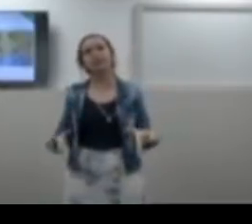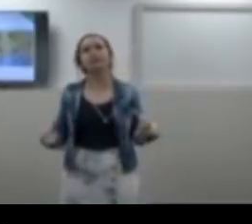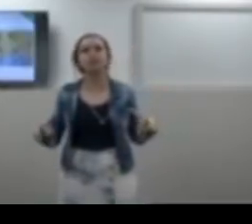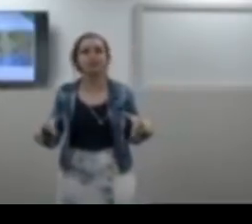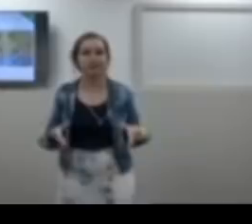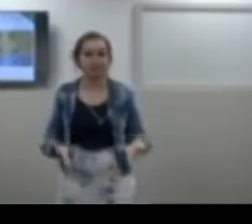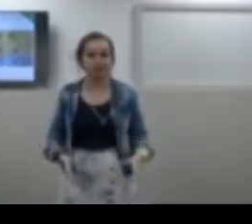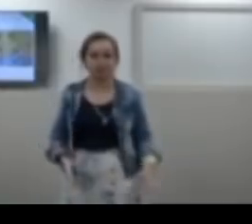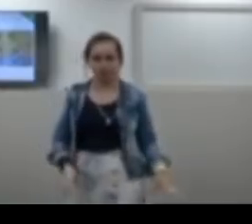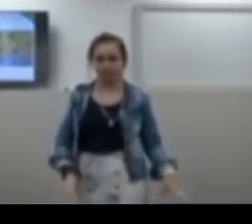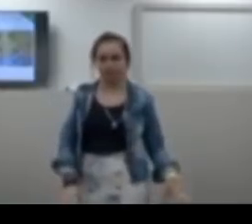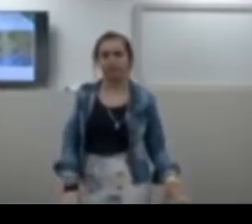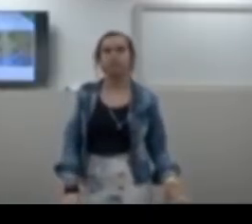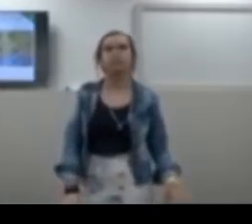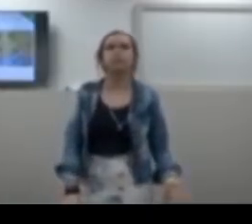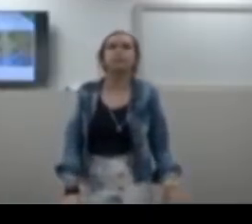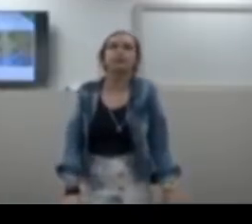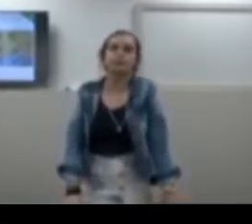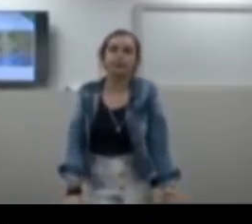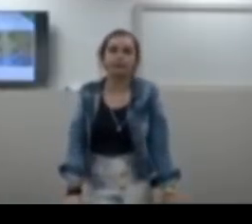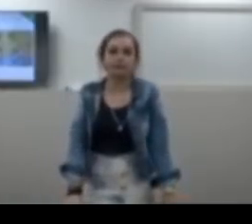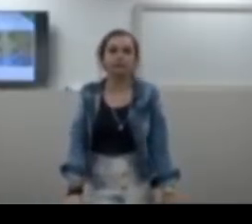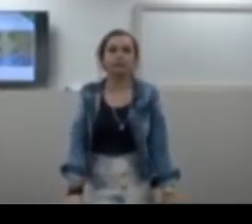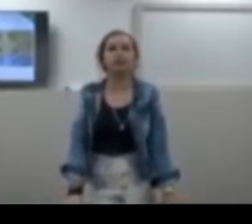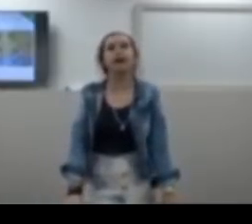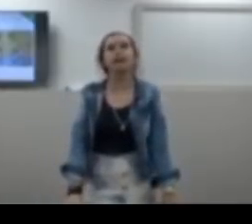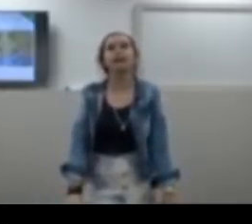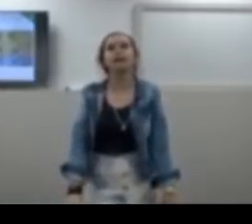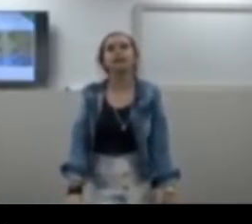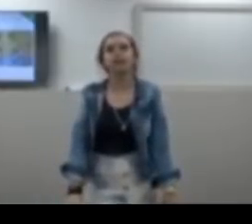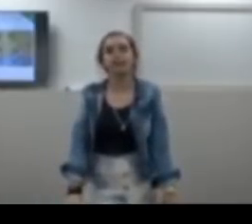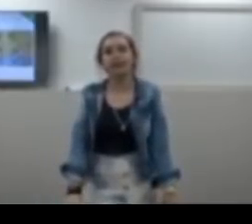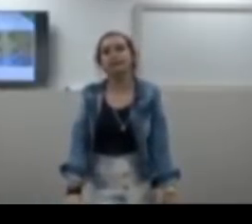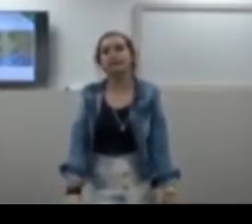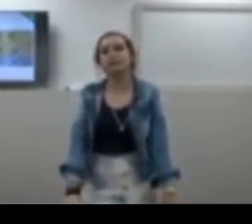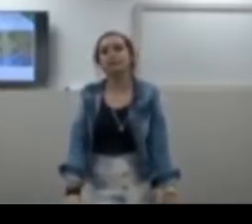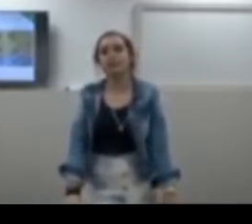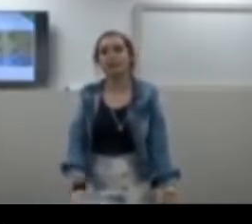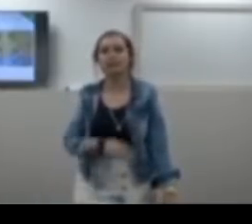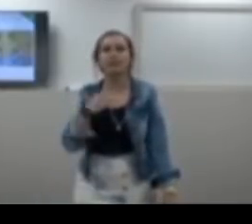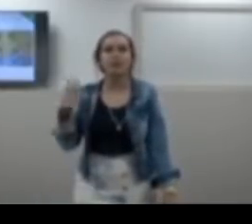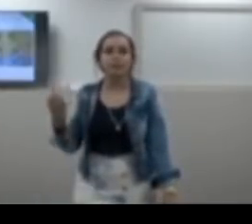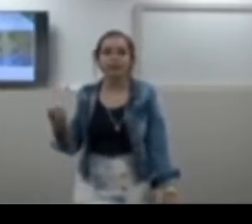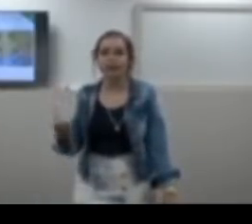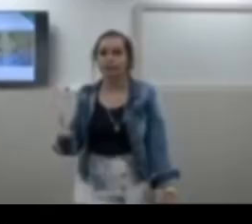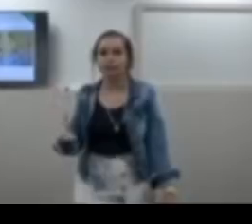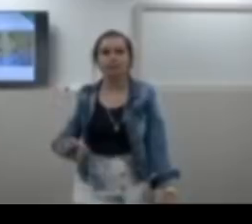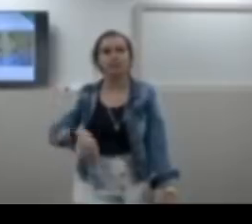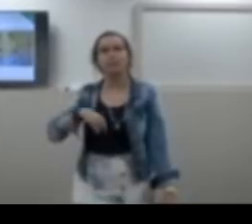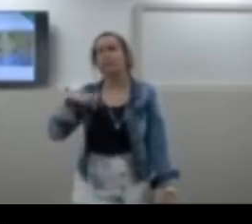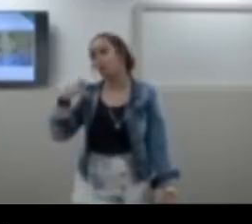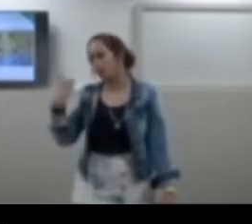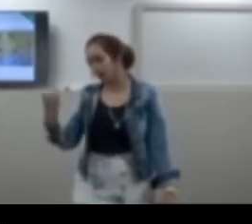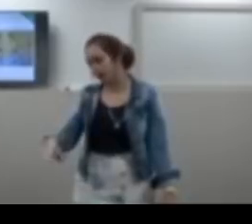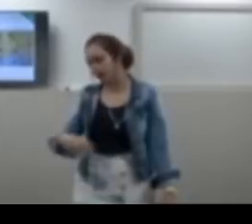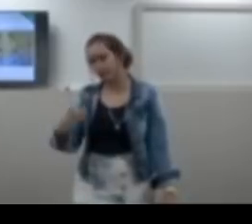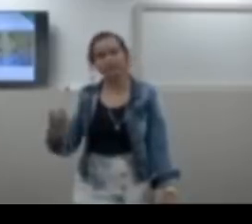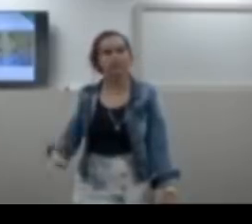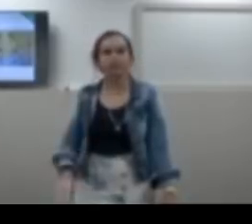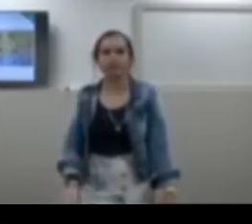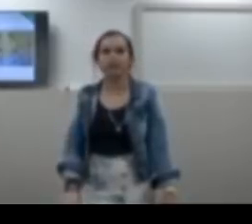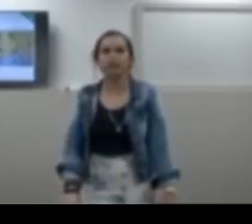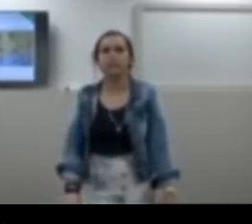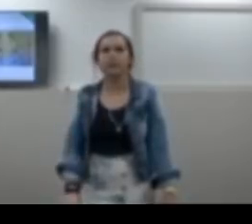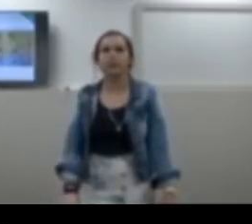que são adaptados a essa região, tá? Então eles precisam dessa área encharcada, desses banhados para reproduzir, para